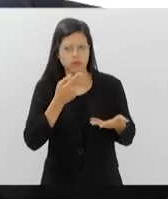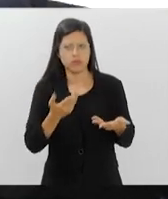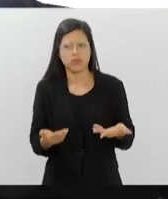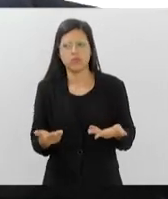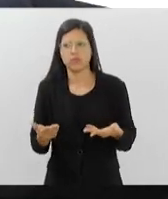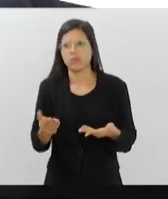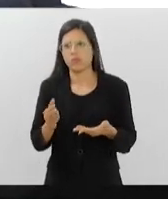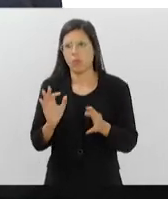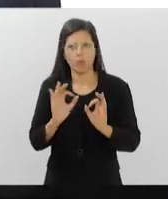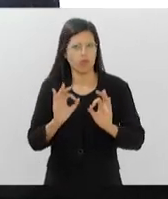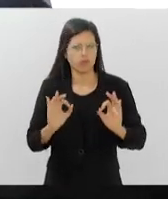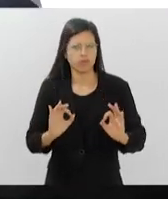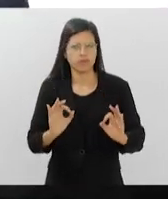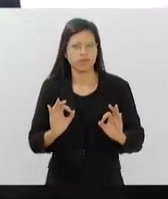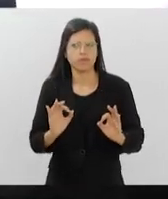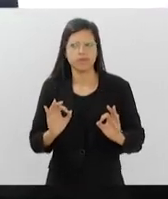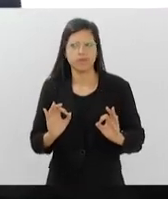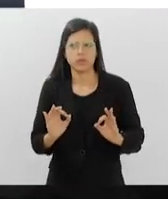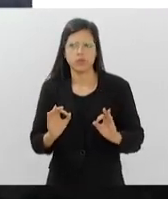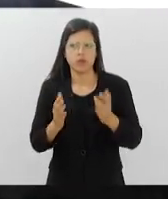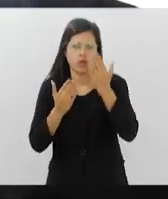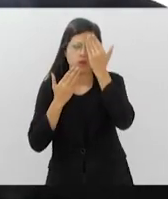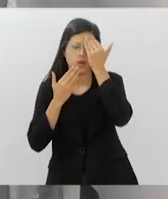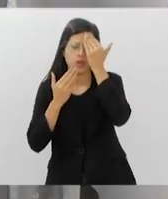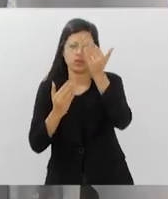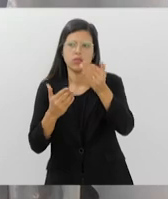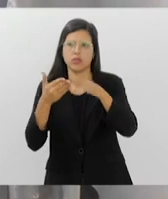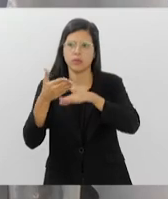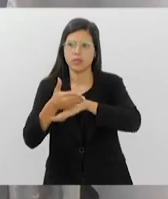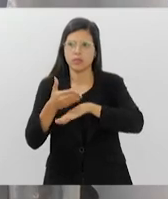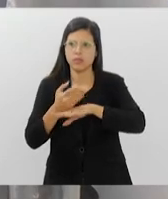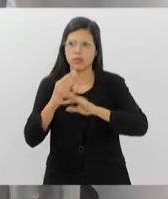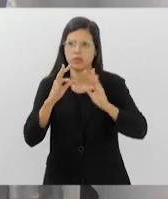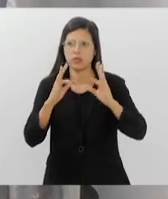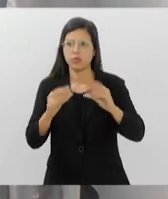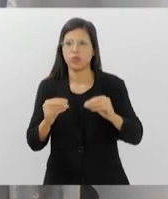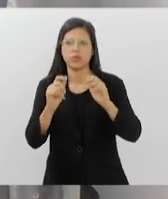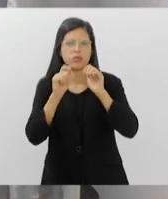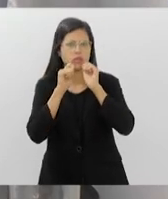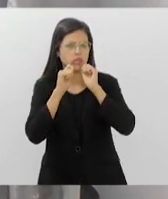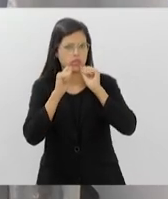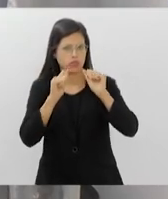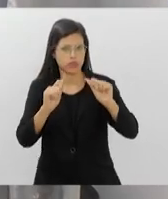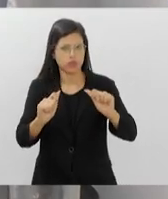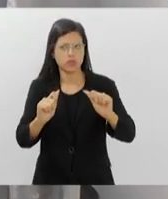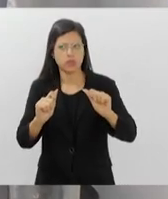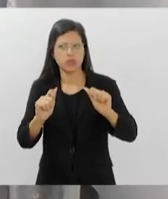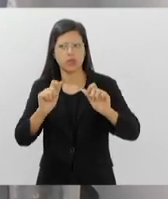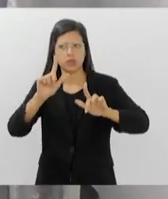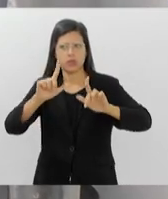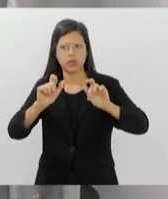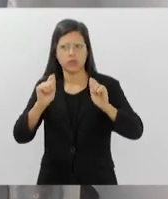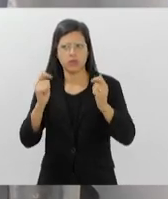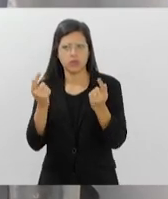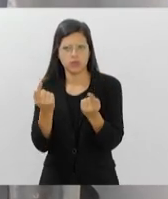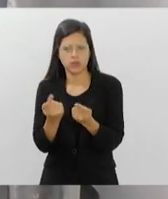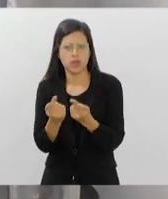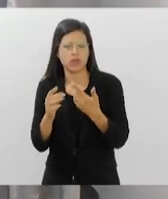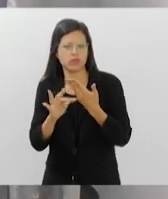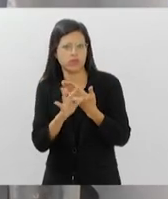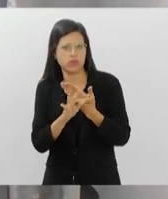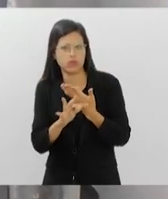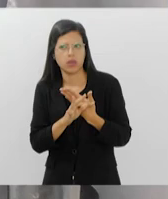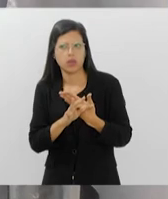fazer uso da palavra, agradeço a presença de todos, de todas as assessorias. TV Alerj, todos os técnicos,